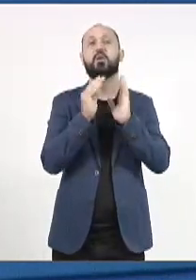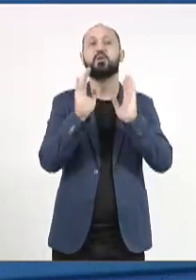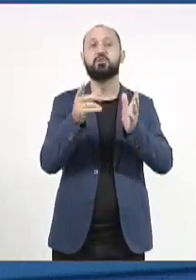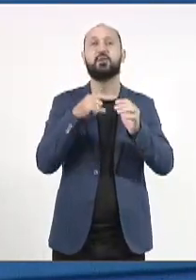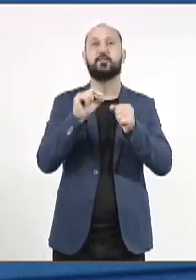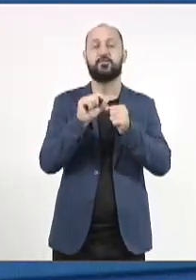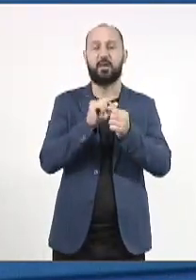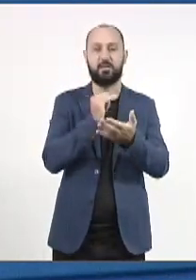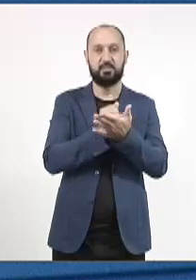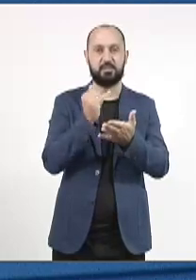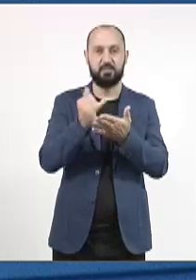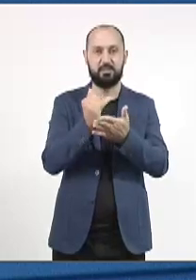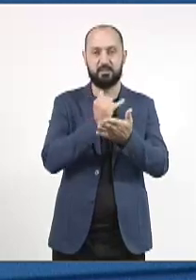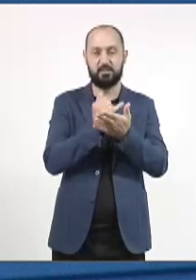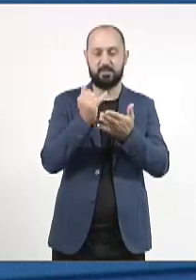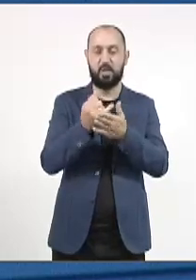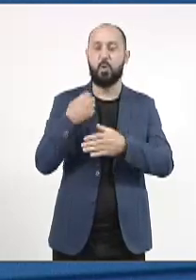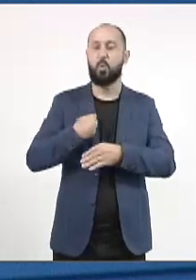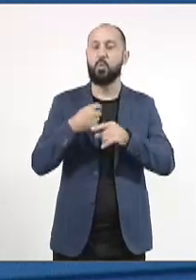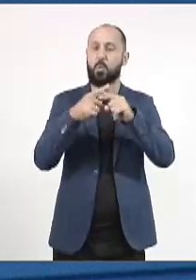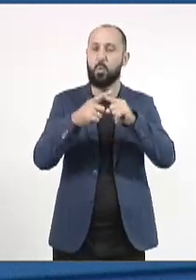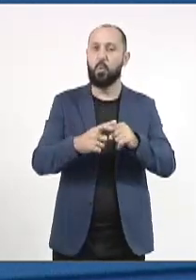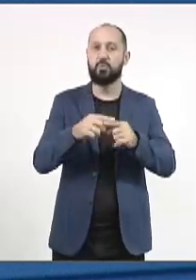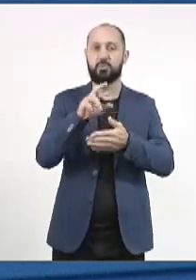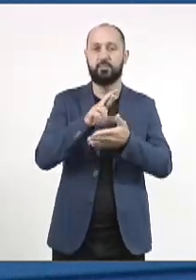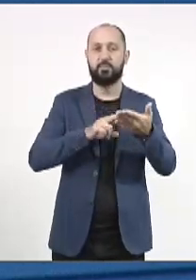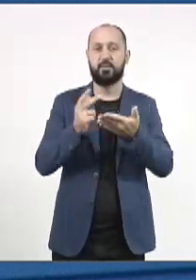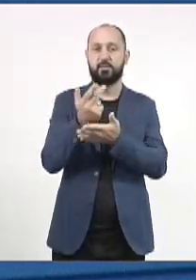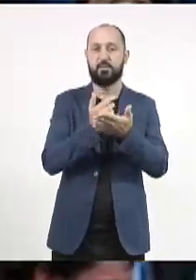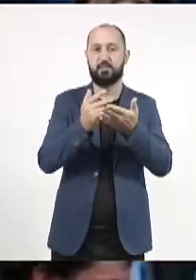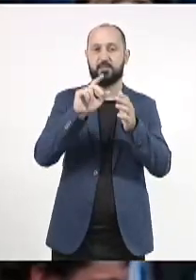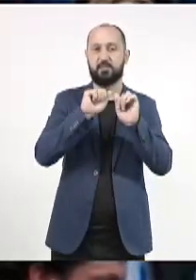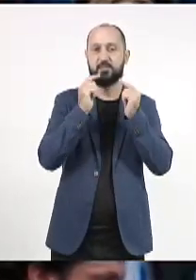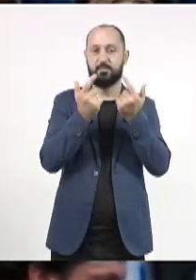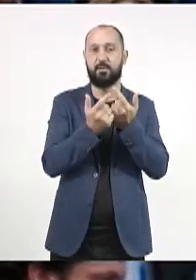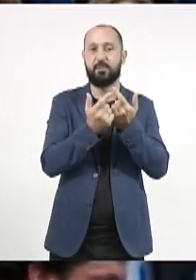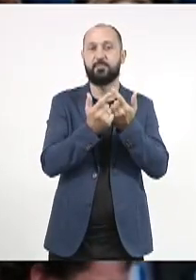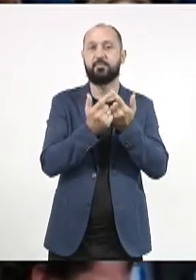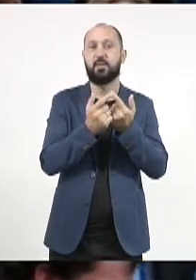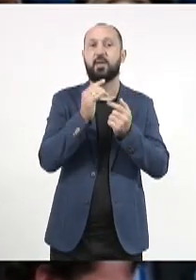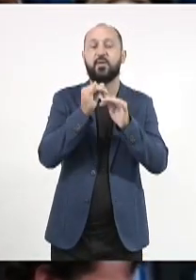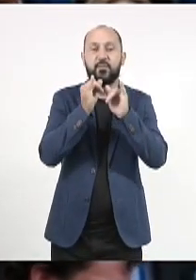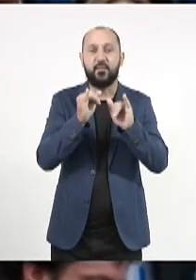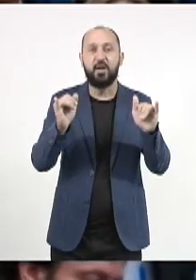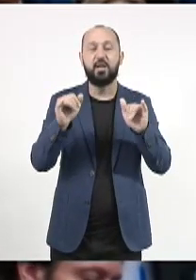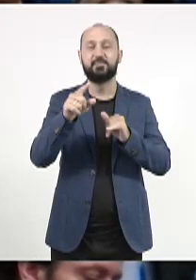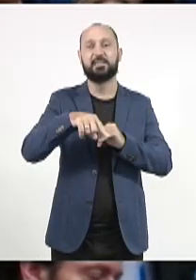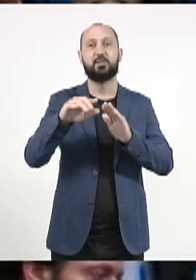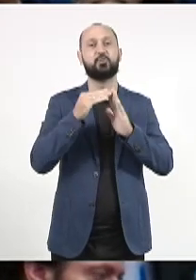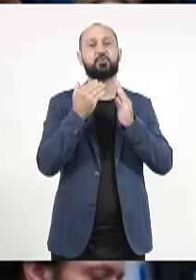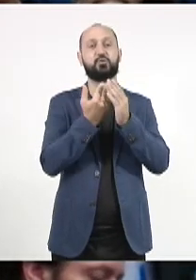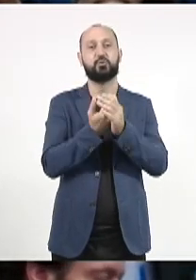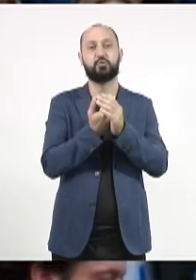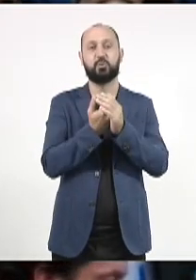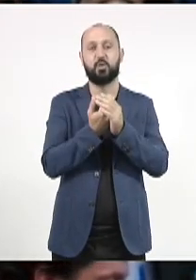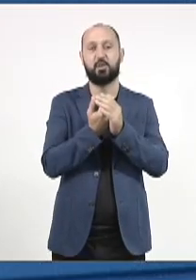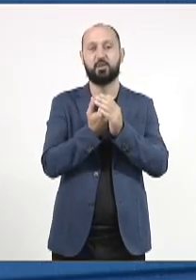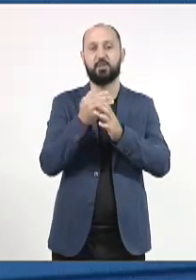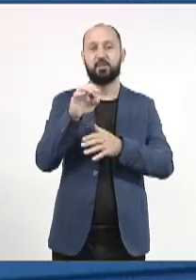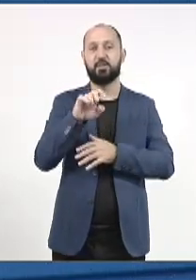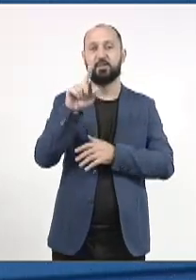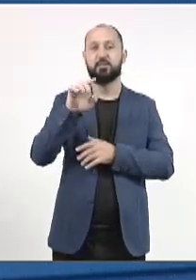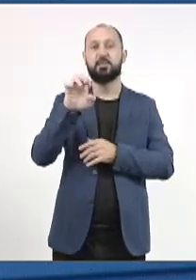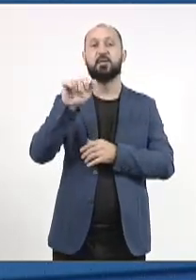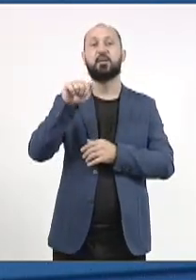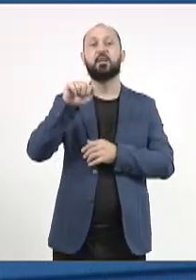fez a inscrição no nosso concurso de redação e desenho da Assembleia Legislativa. E dizer à escola Professor Ezequiel